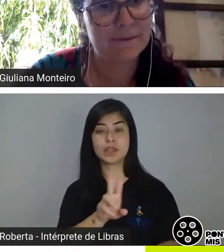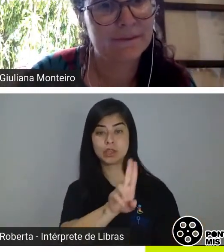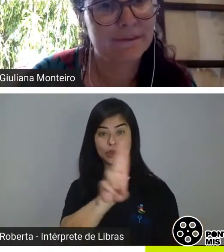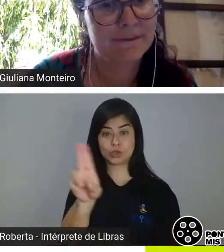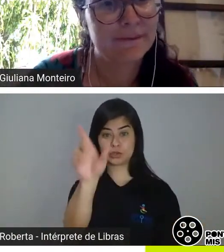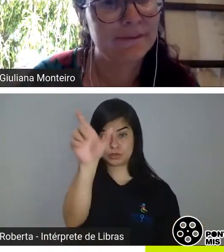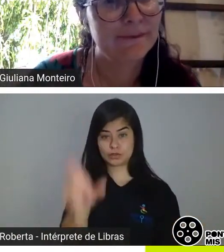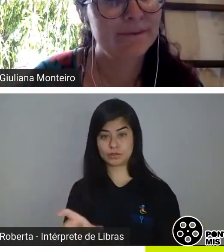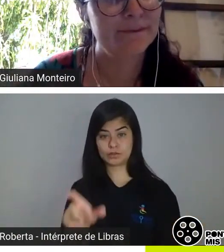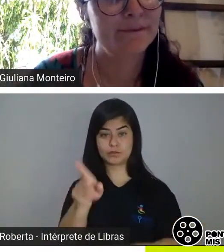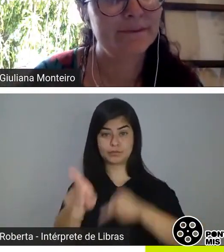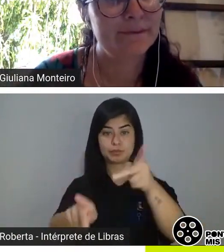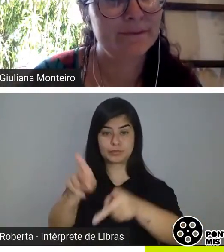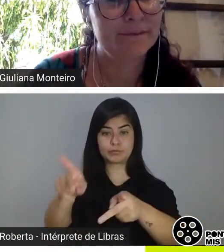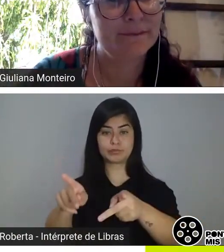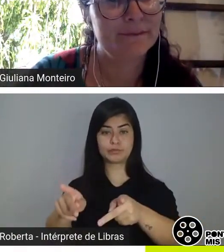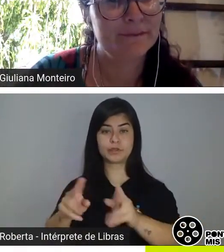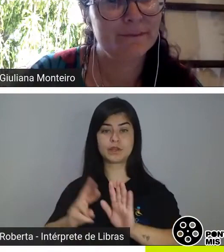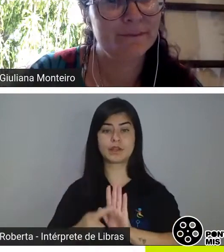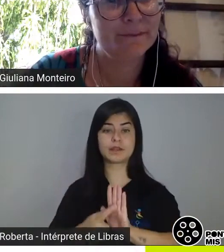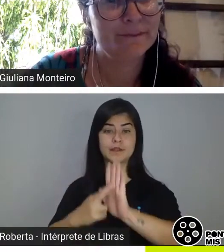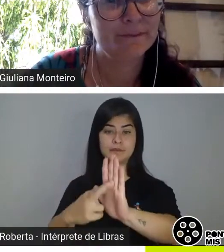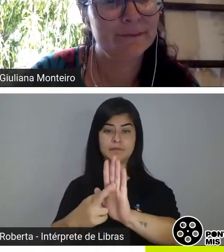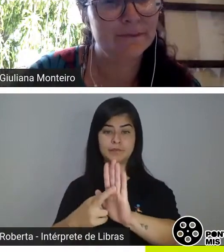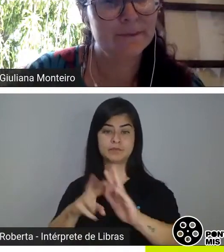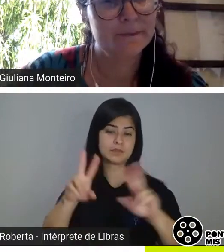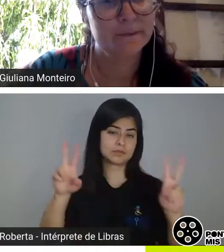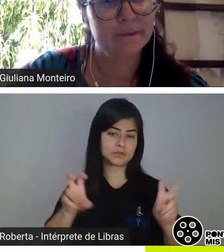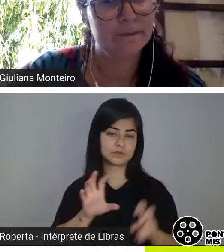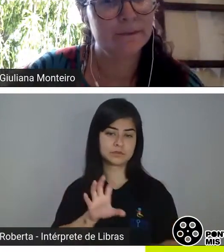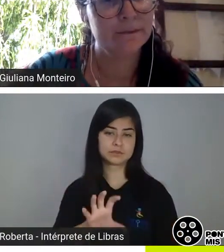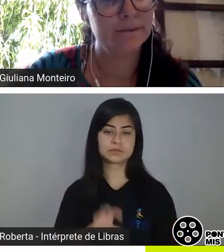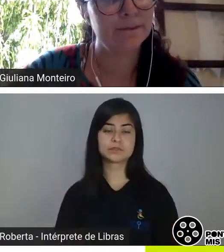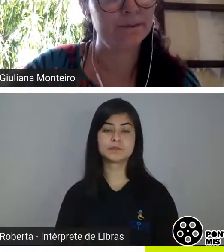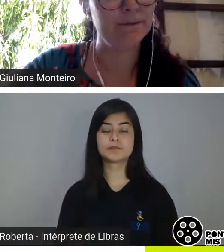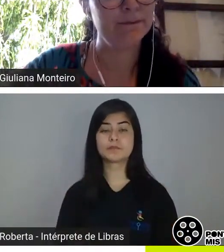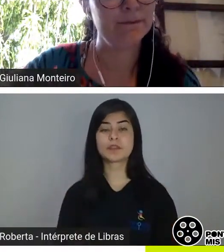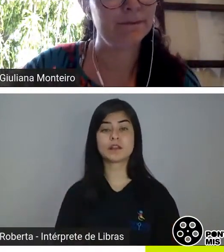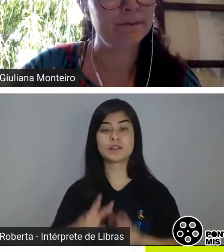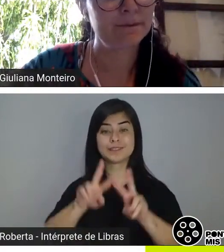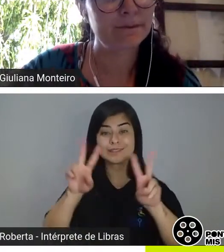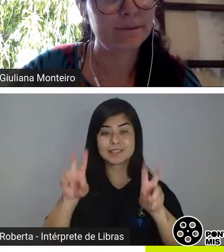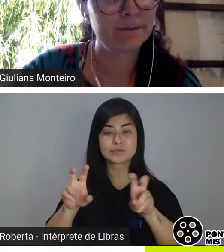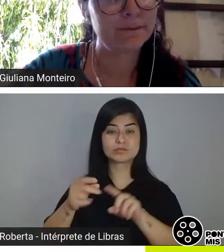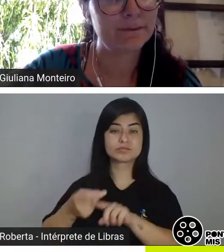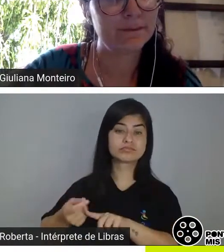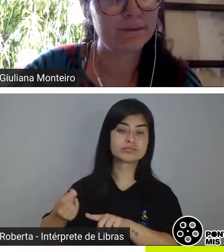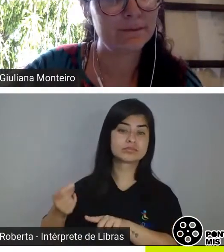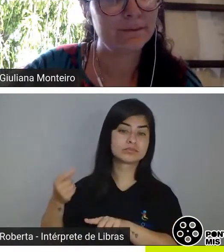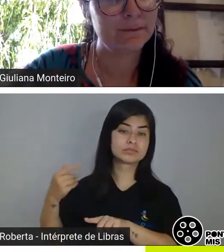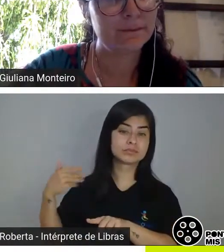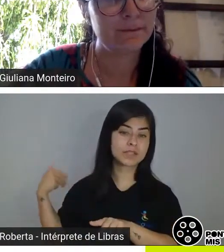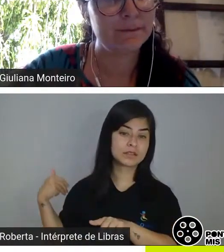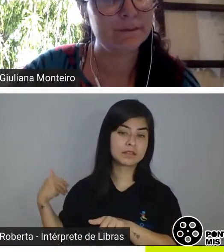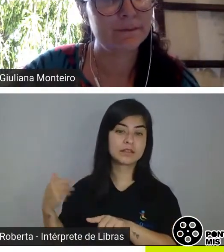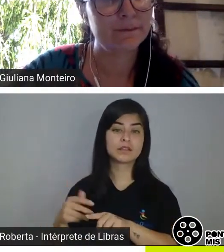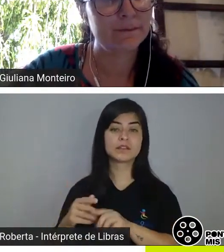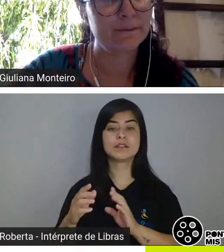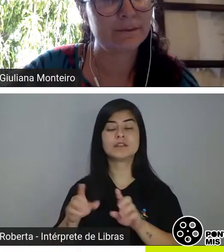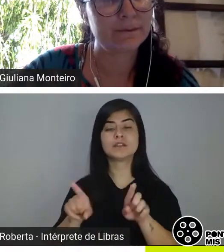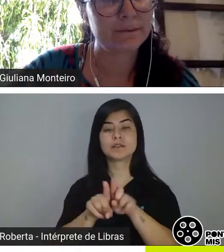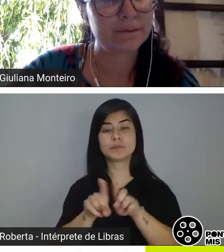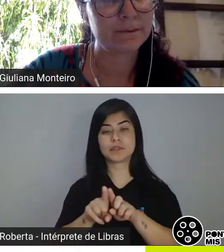né? Então, o assunto era esse. E esse assunto ficou meio para trás, porque depois a gente... E parte